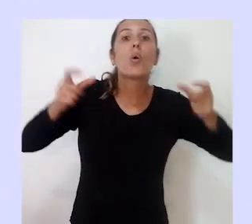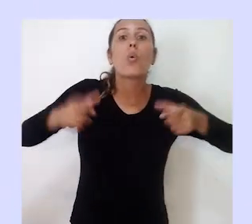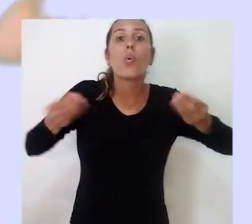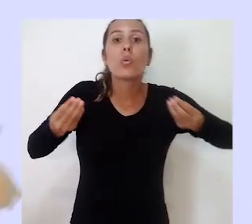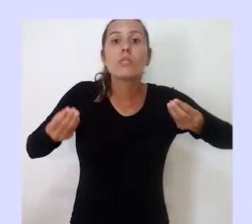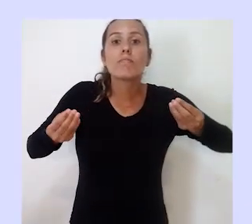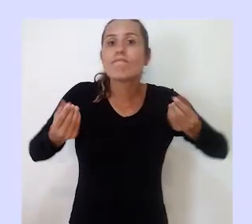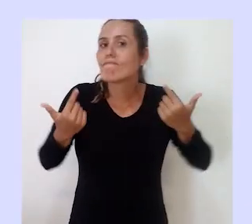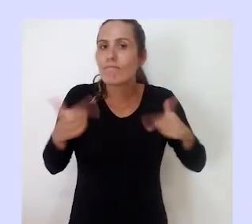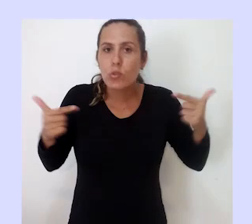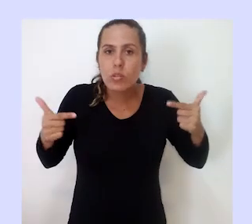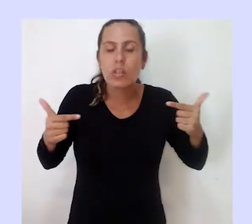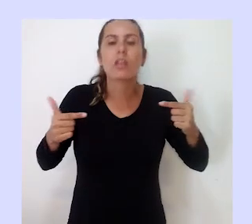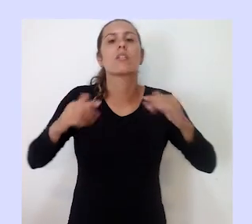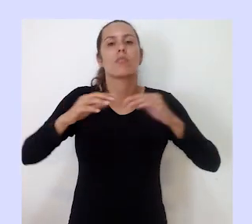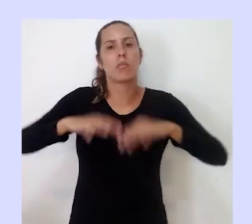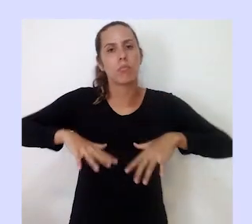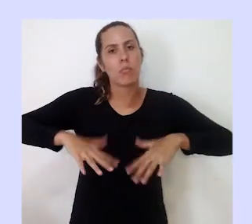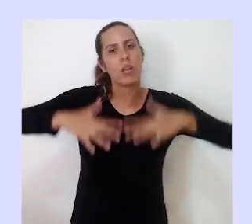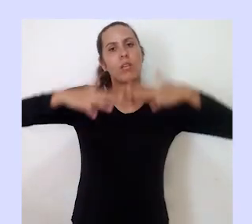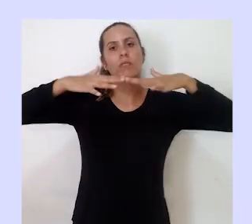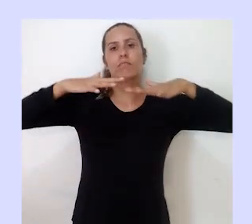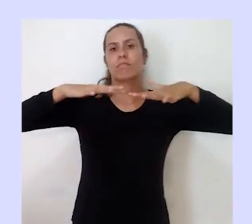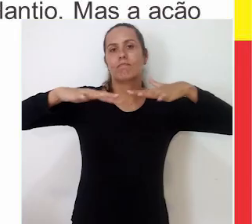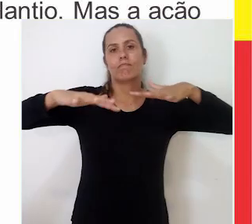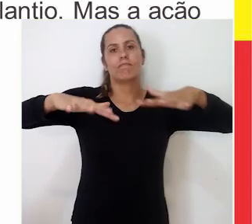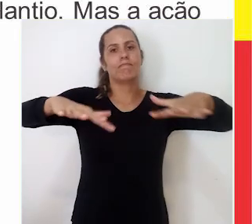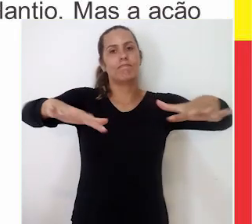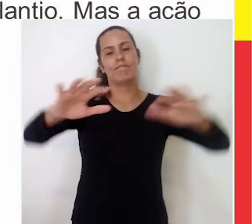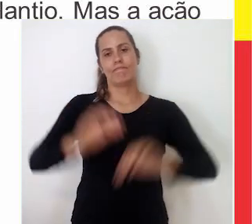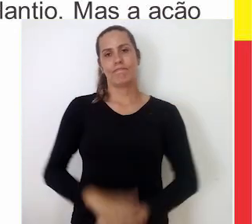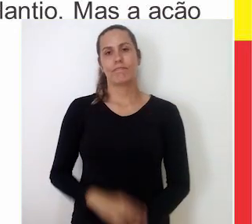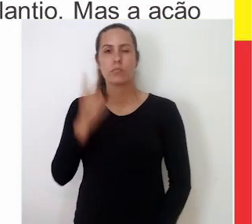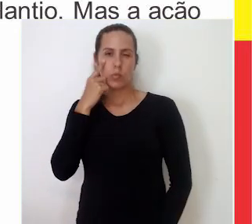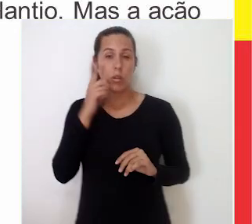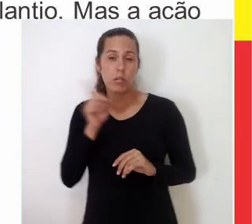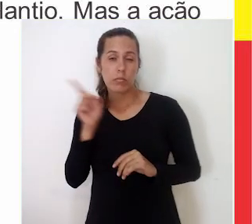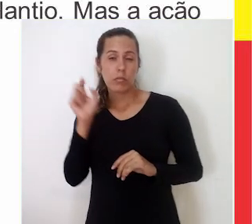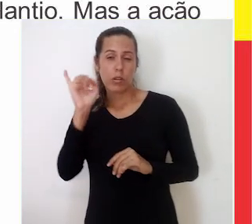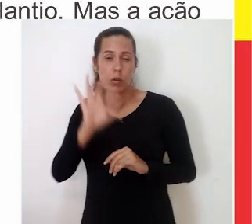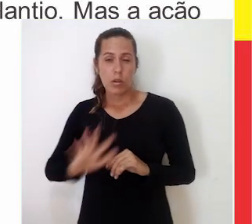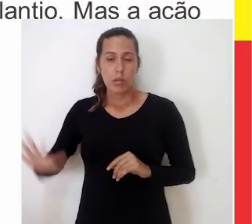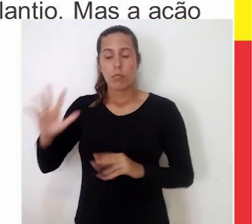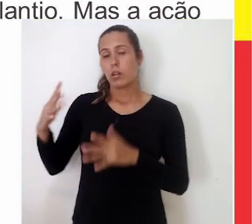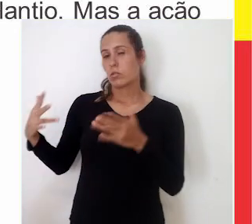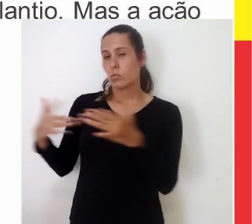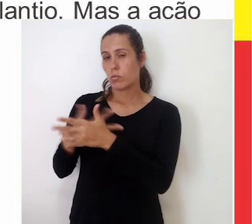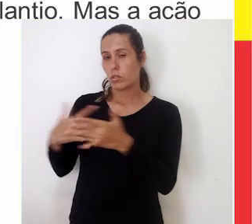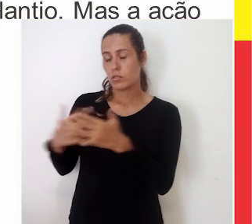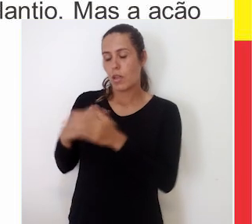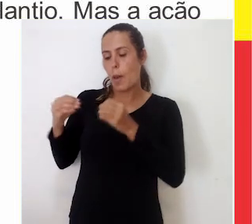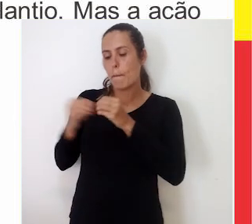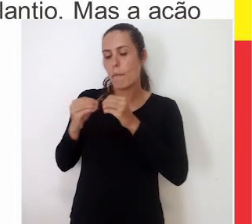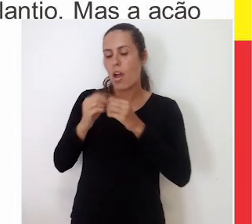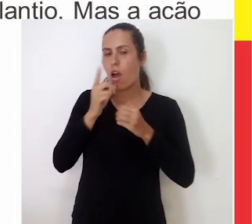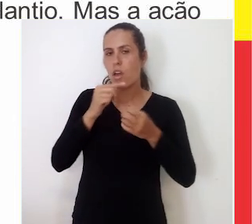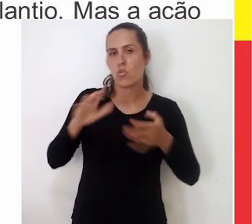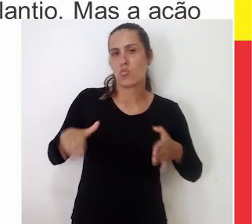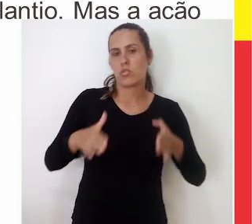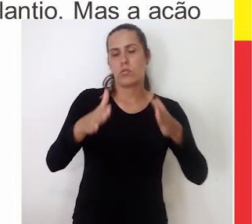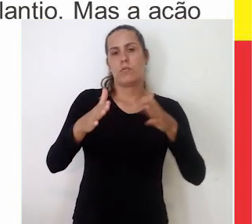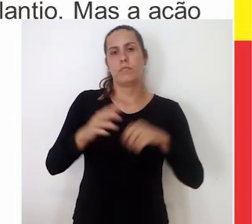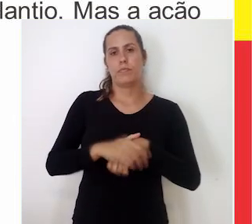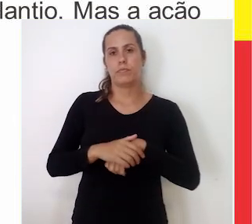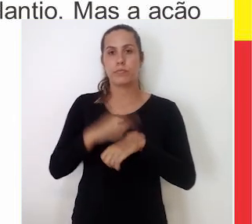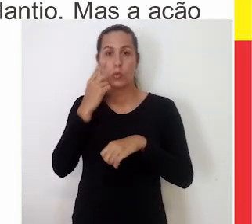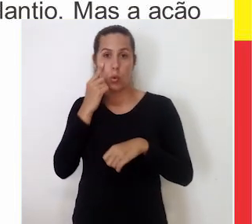vai ficar alagado. Olha a imagem. Olha só uma imagem de uma cidade próxima ao rio,